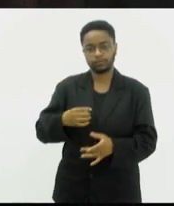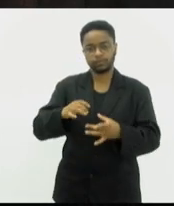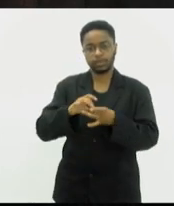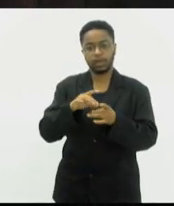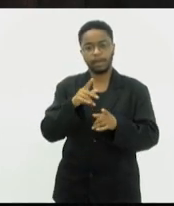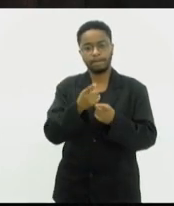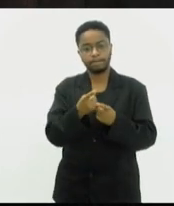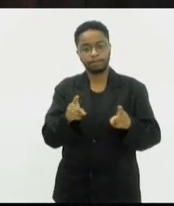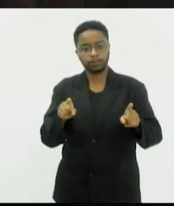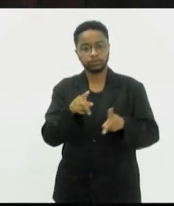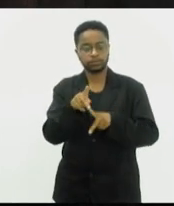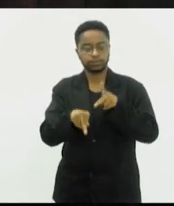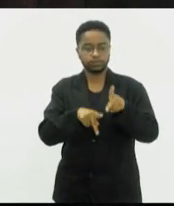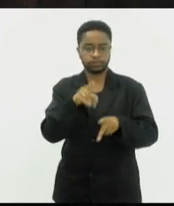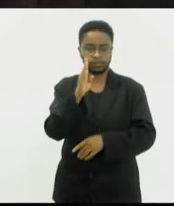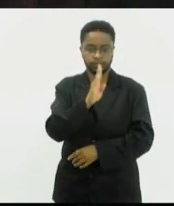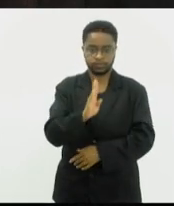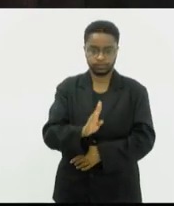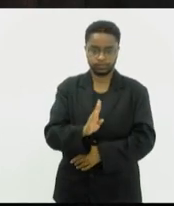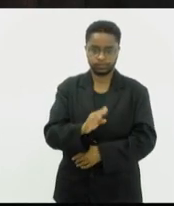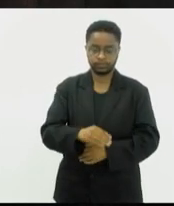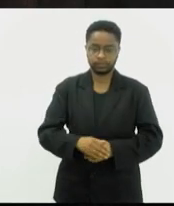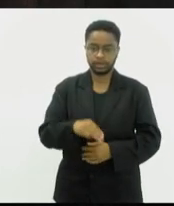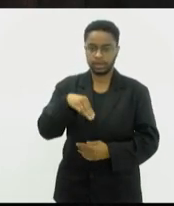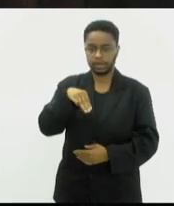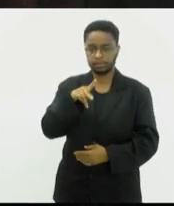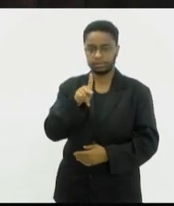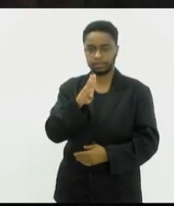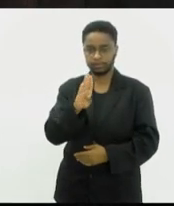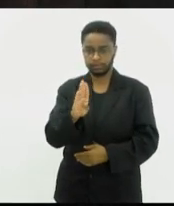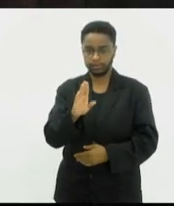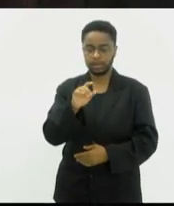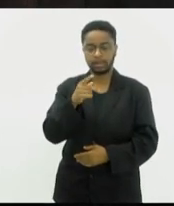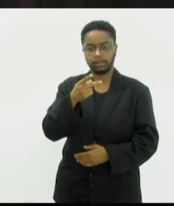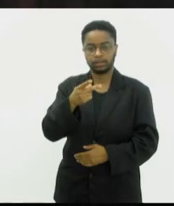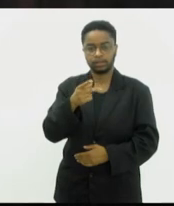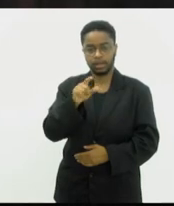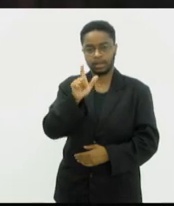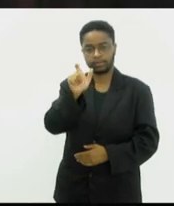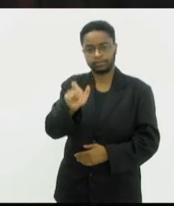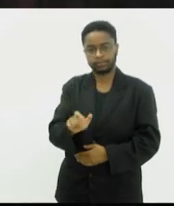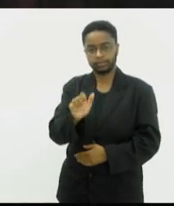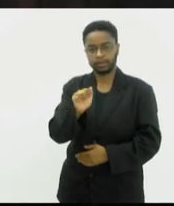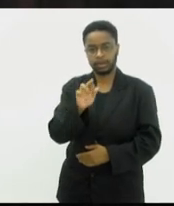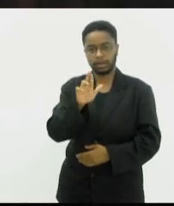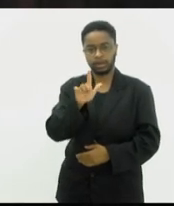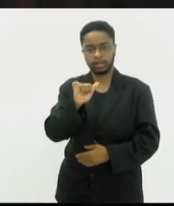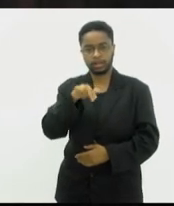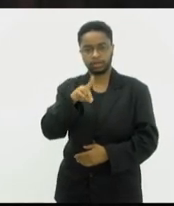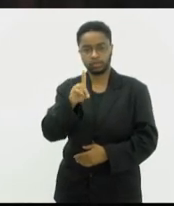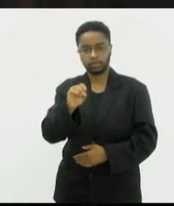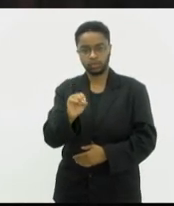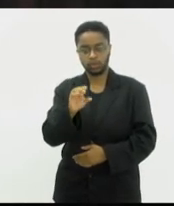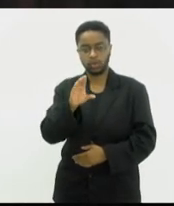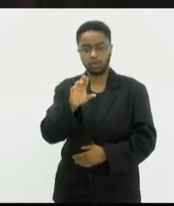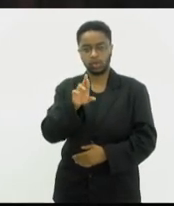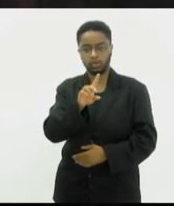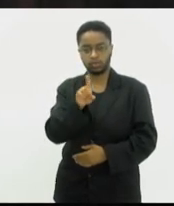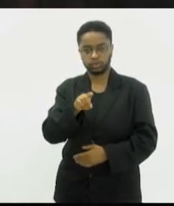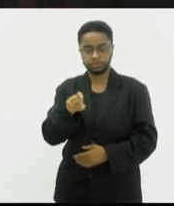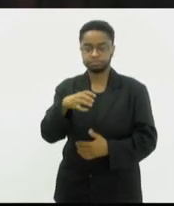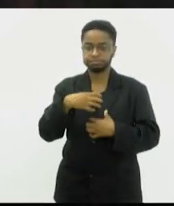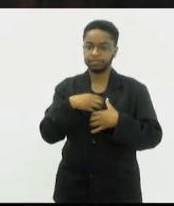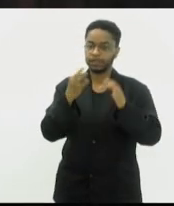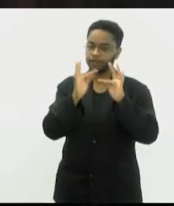popular brasileira, que é o nosso Arlindo Cruz. Então, fico honrado com o